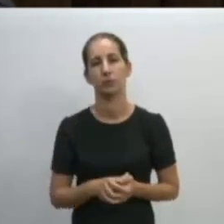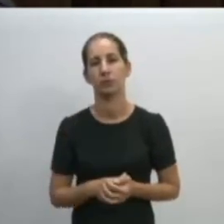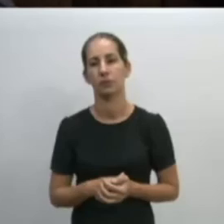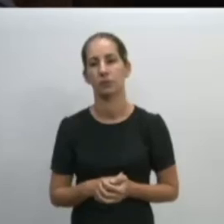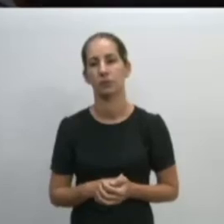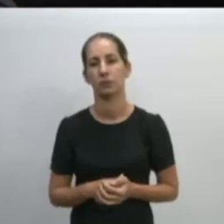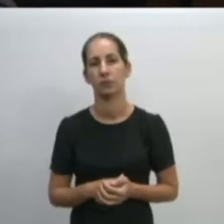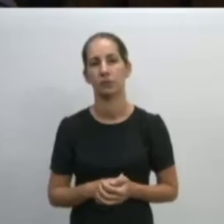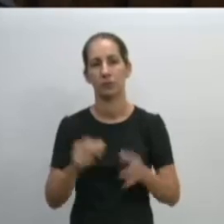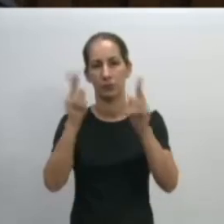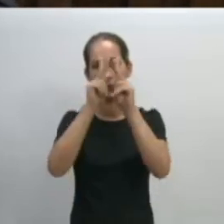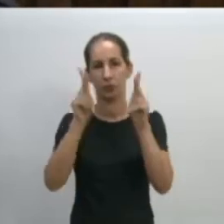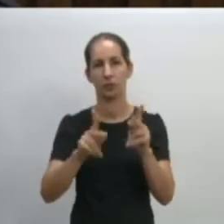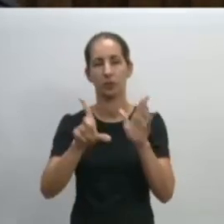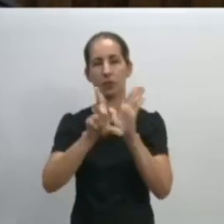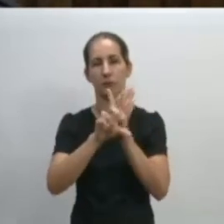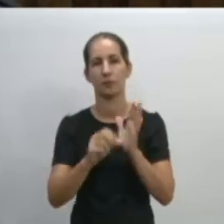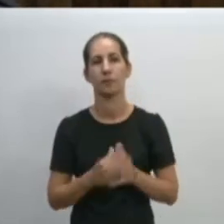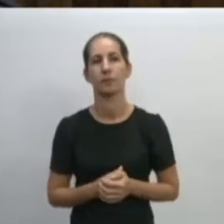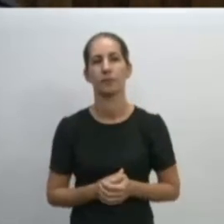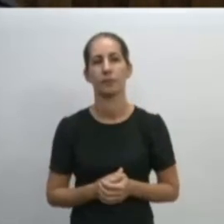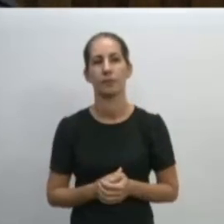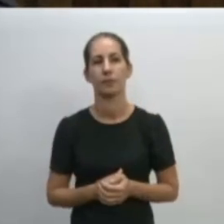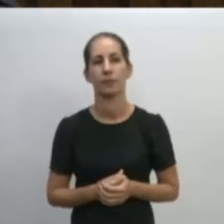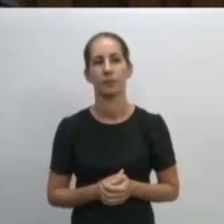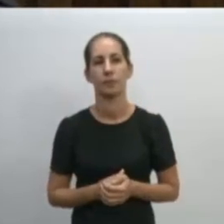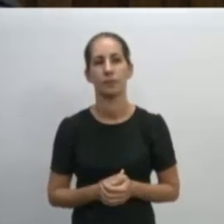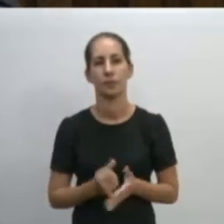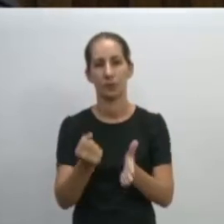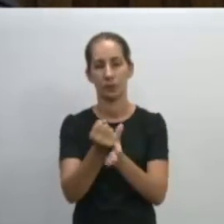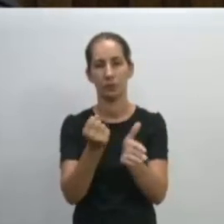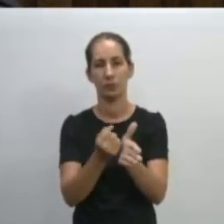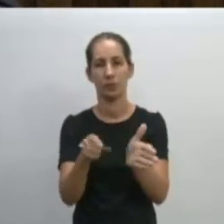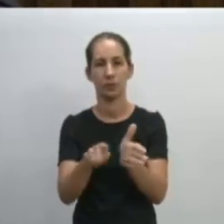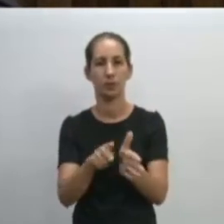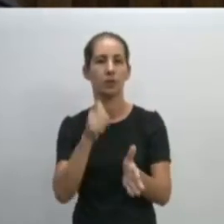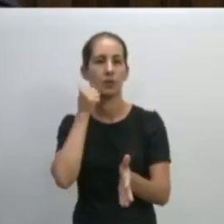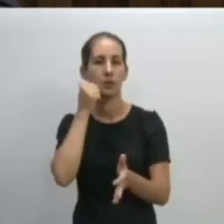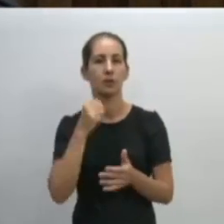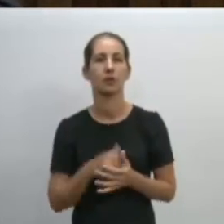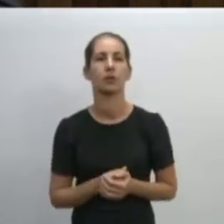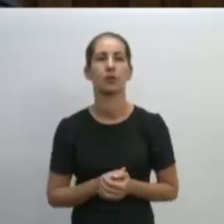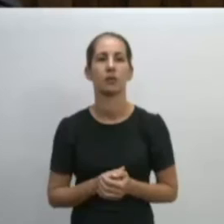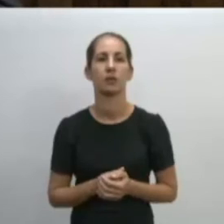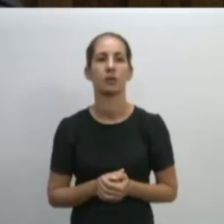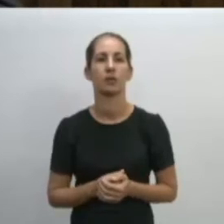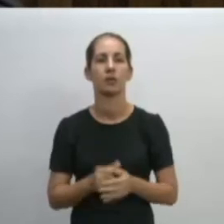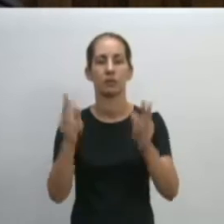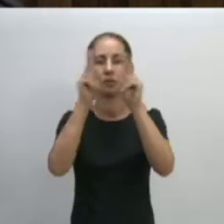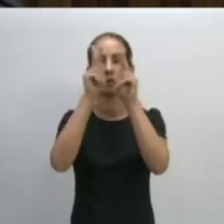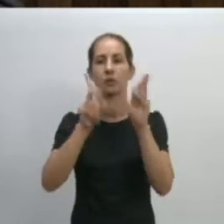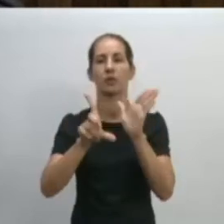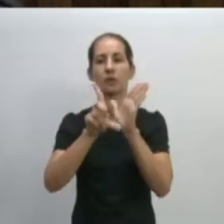Aprovado. Mais um projeto de lei de concessão de título cidadão natalense, projeto de